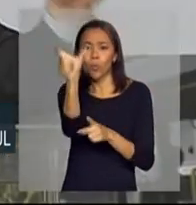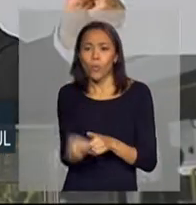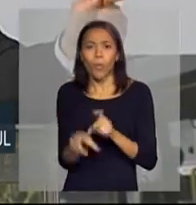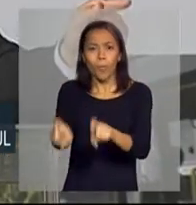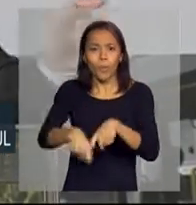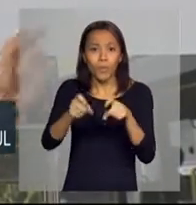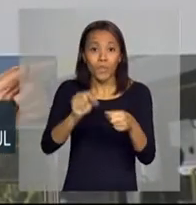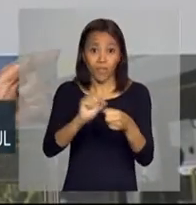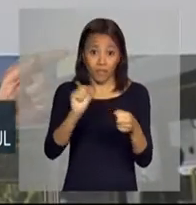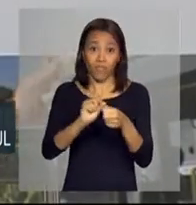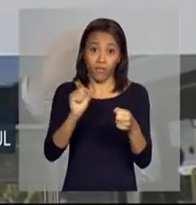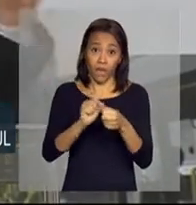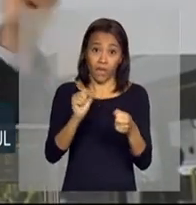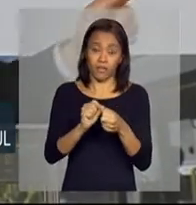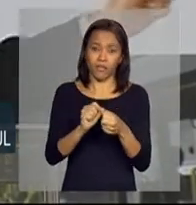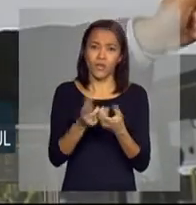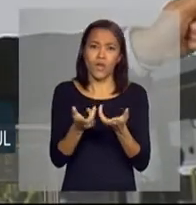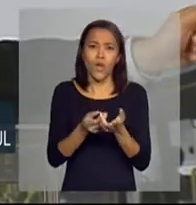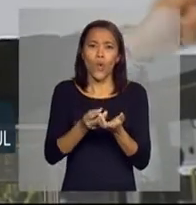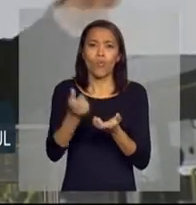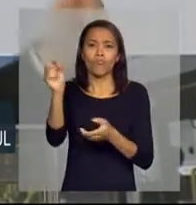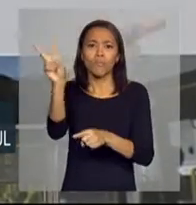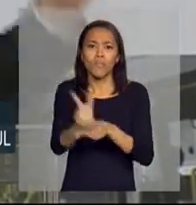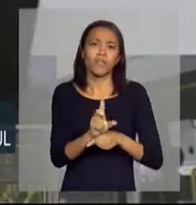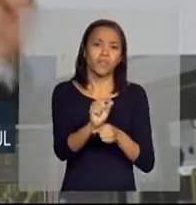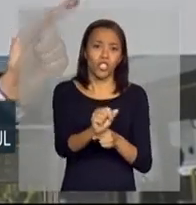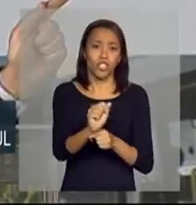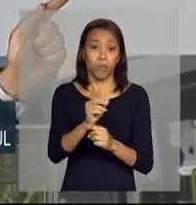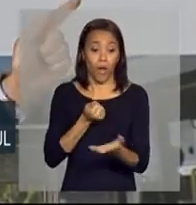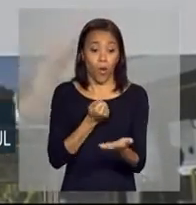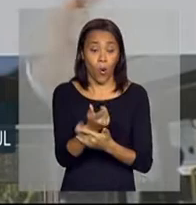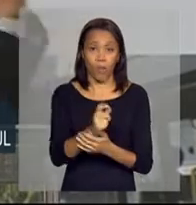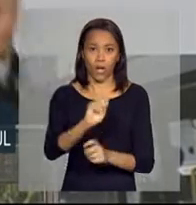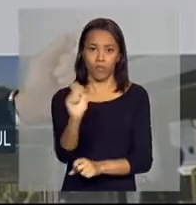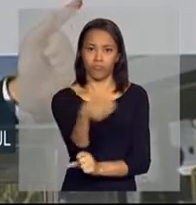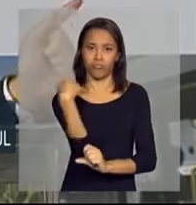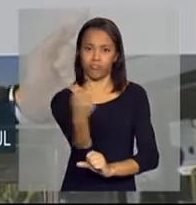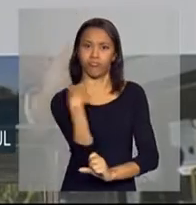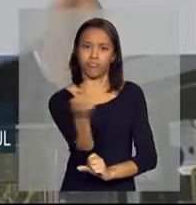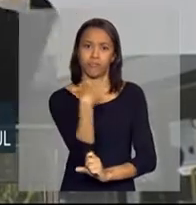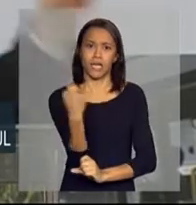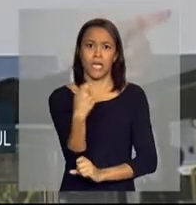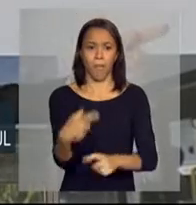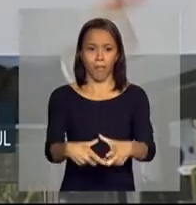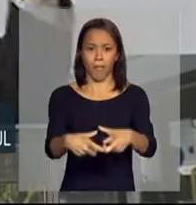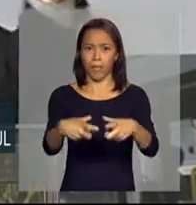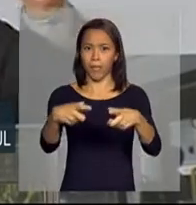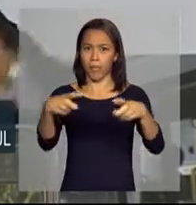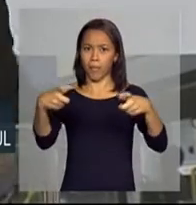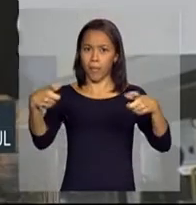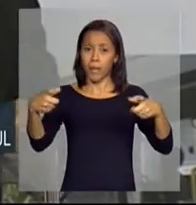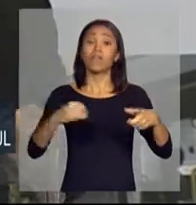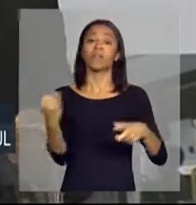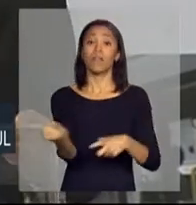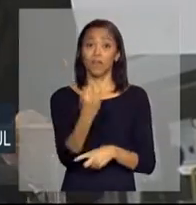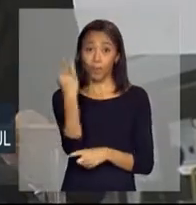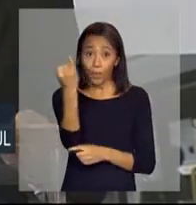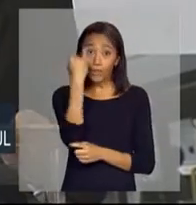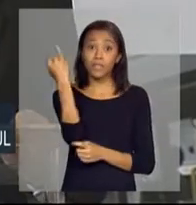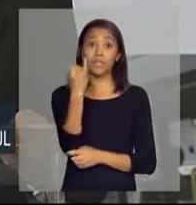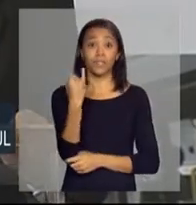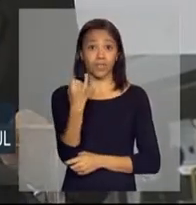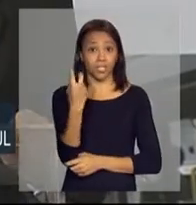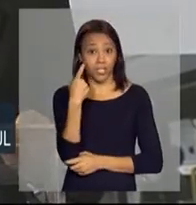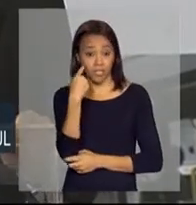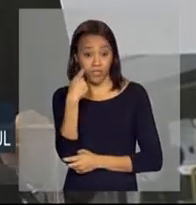com kit de irrigação. E isso permitiu que a área irrigada no Rio Grande do Sul aumentasse, o que é importante nas regiões que têm tido